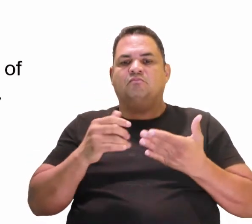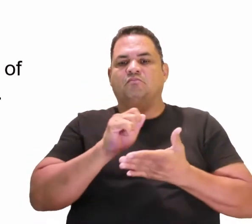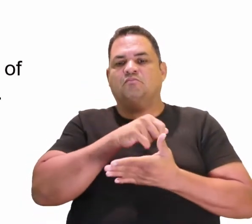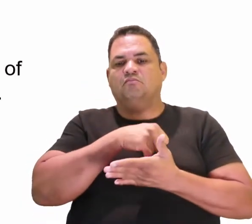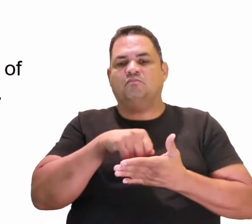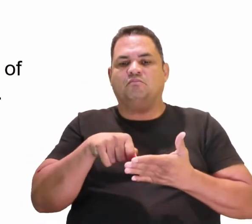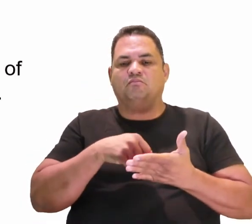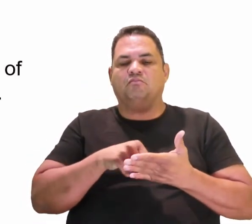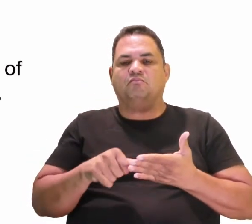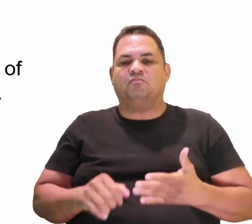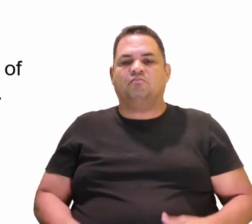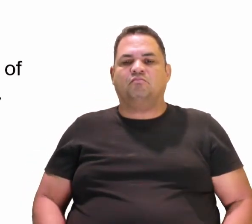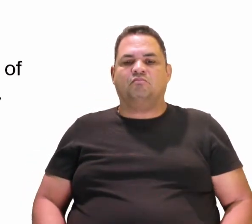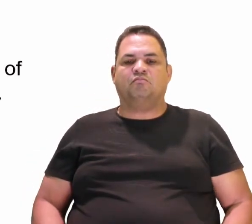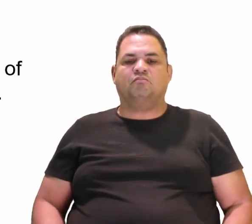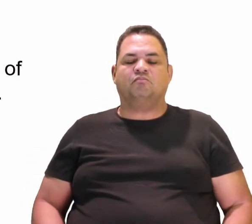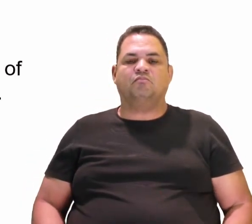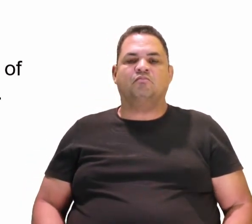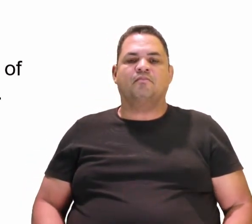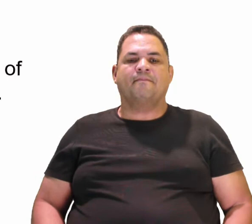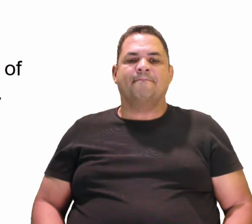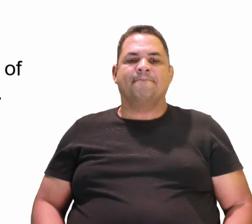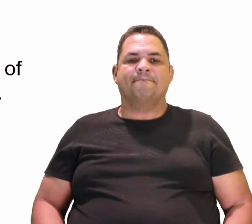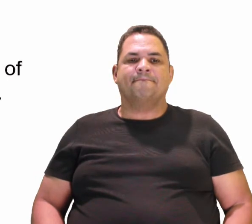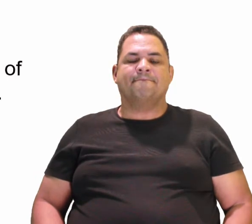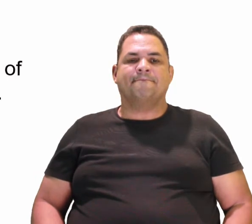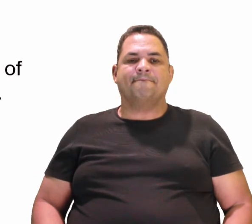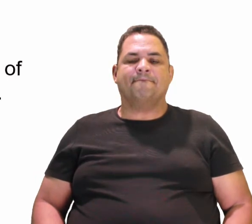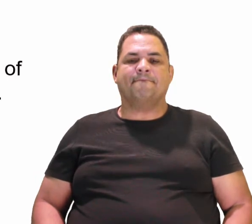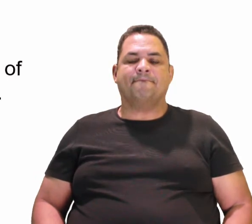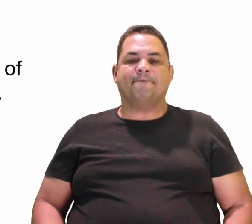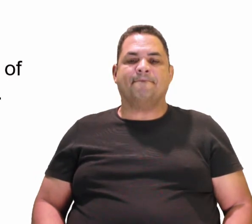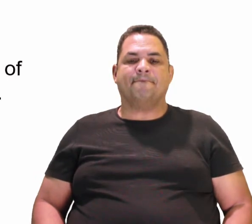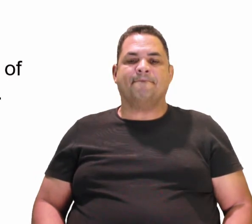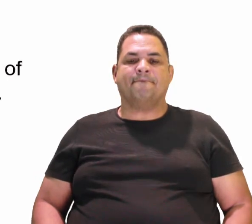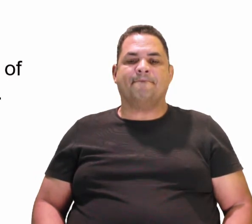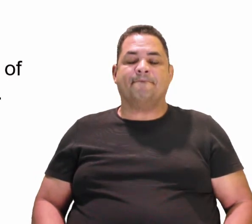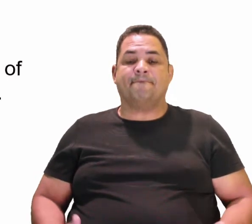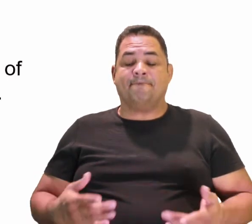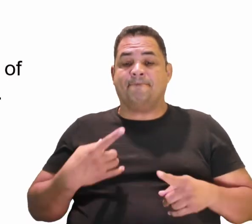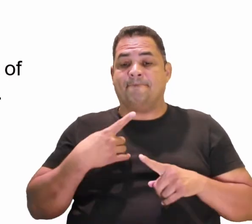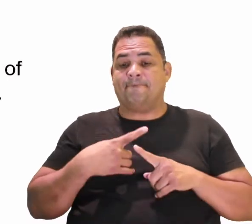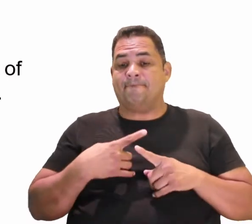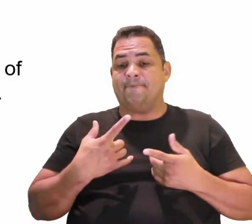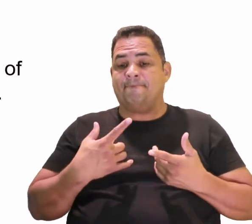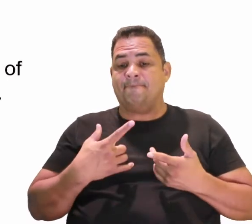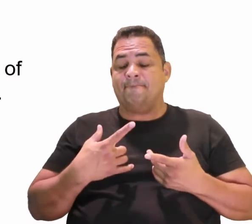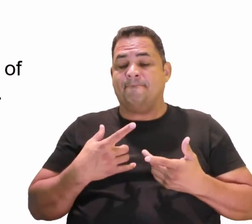coloca ela na forma contracta, inclusive é muito mais